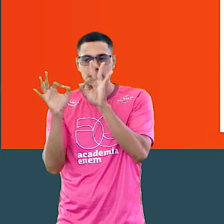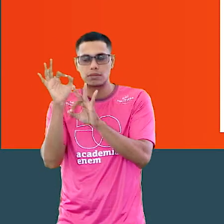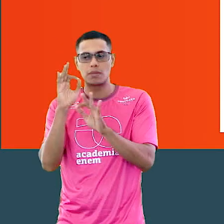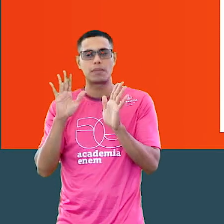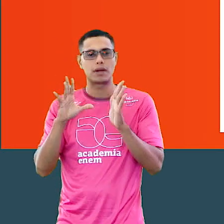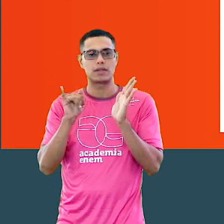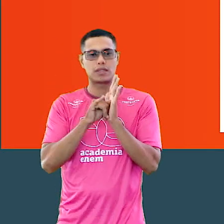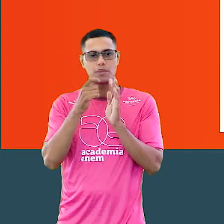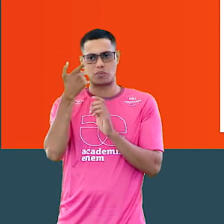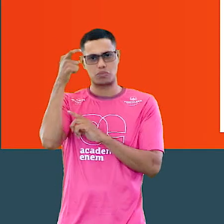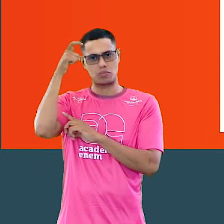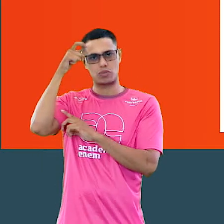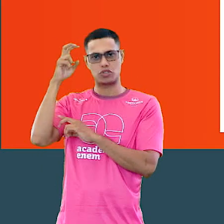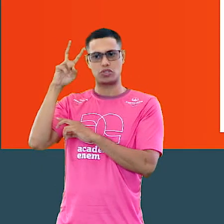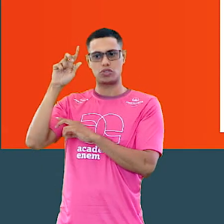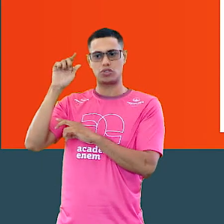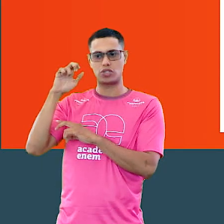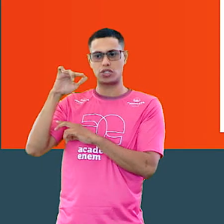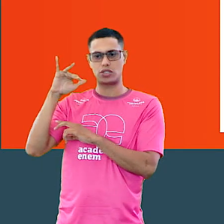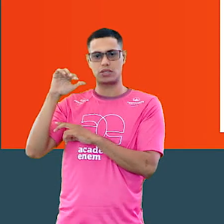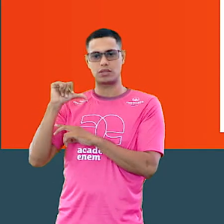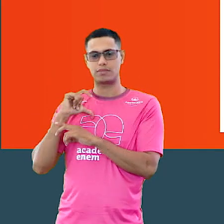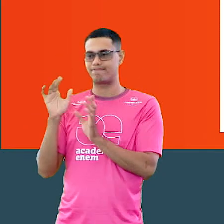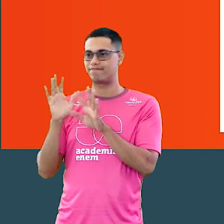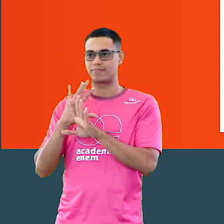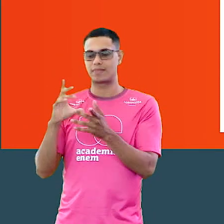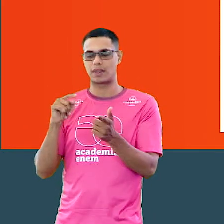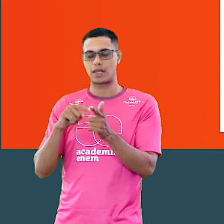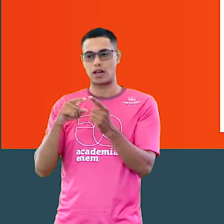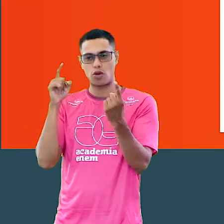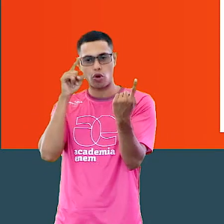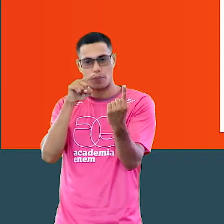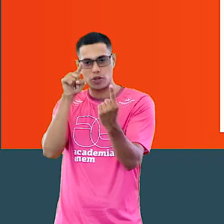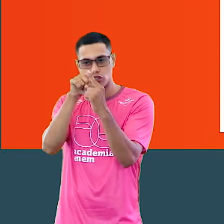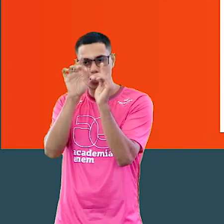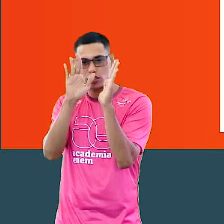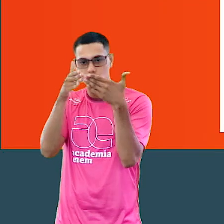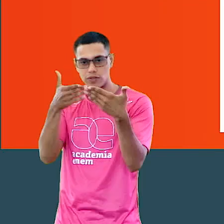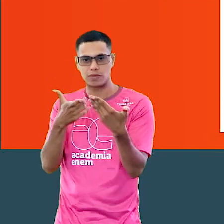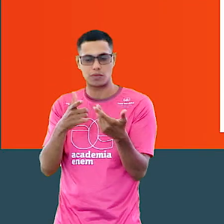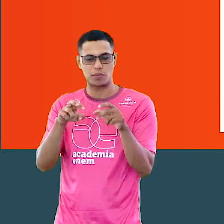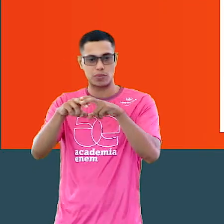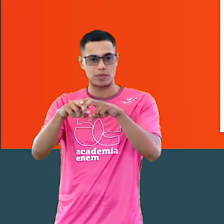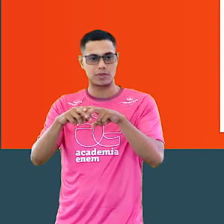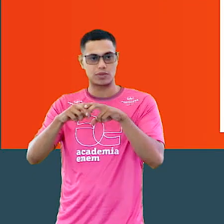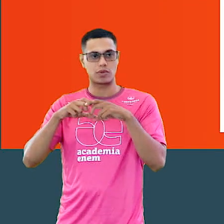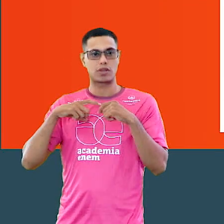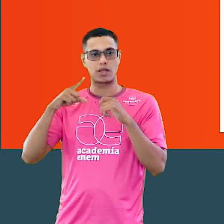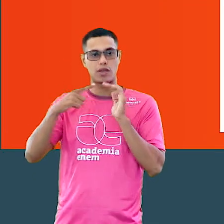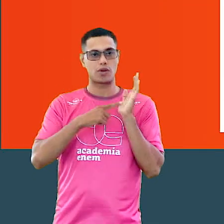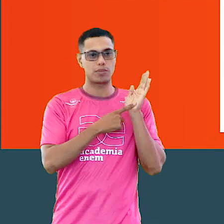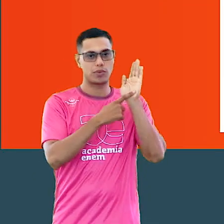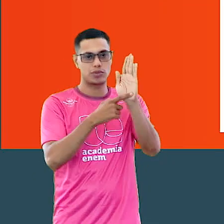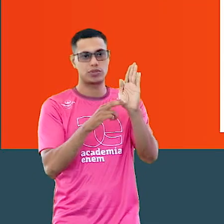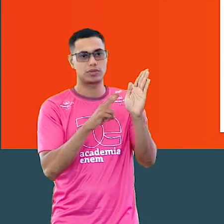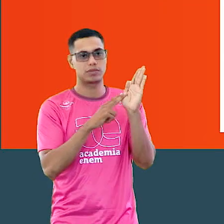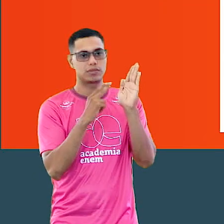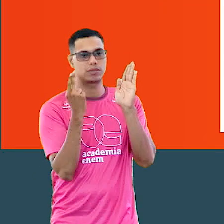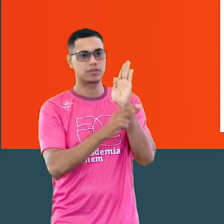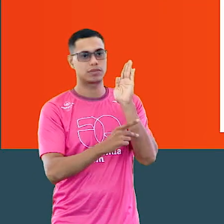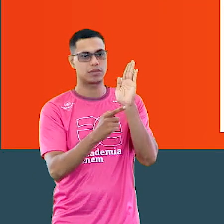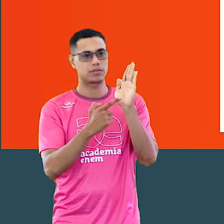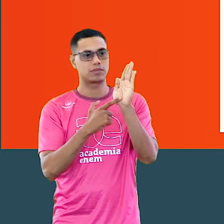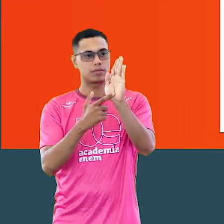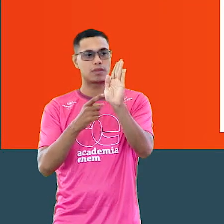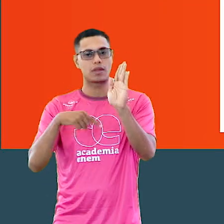ela não era gênio. Mas ela era focada. Foi por isso que eu trouxe Conceição Evaristo para ser exemplo para vocês.